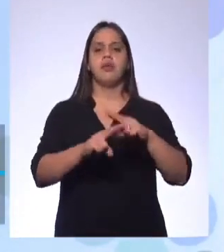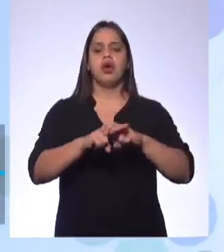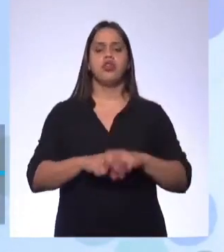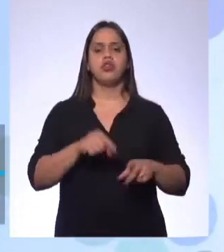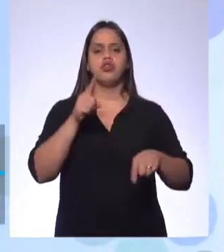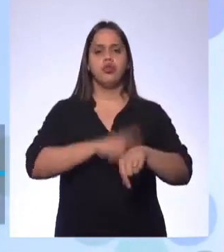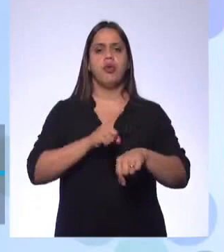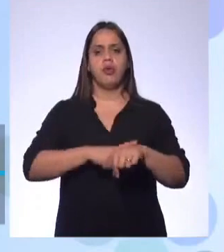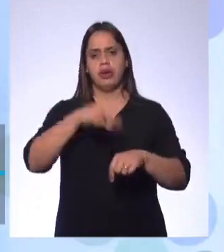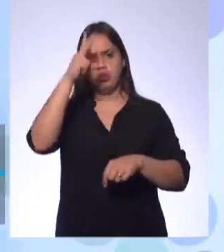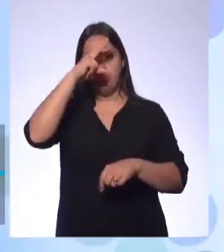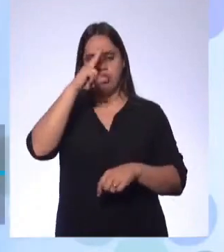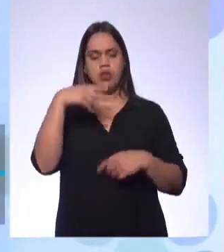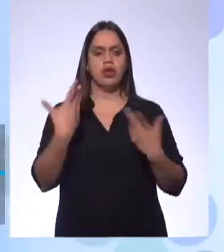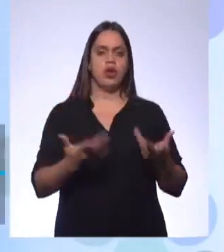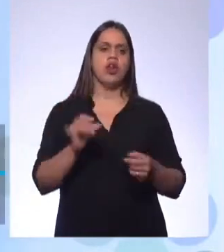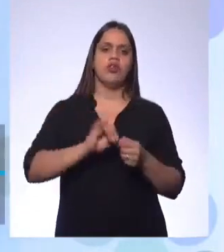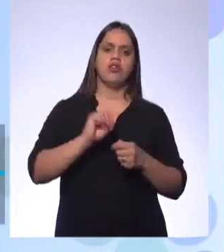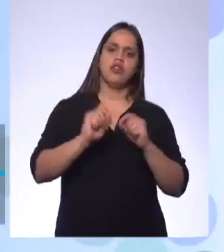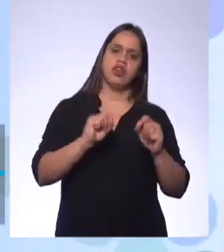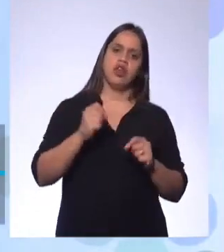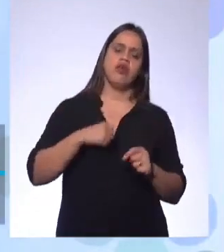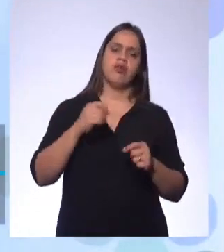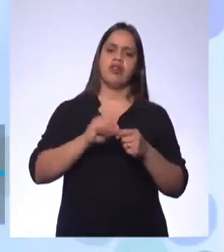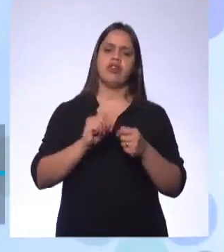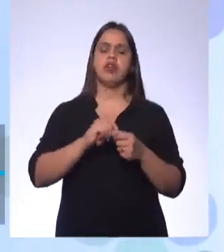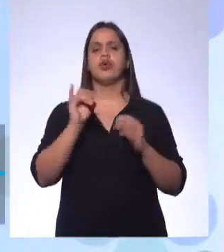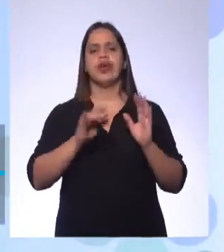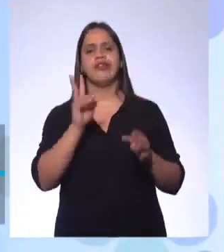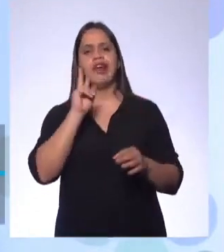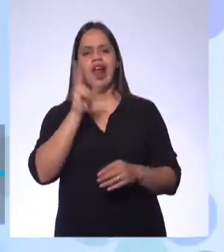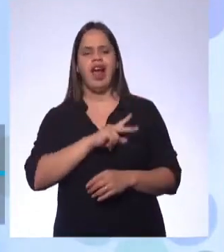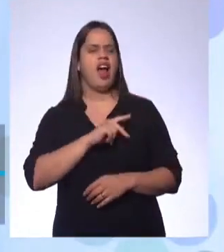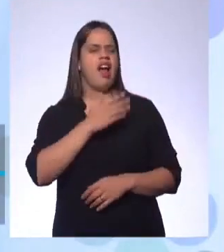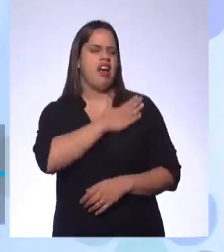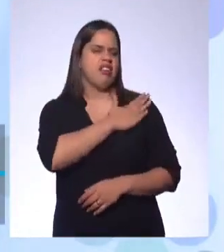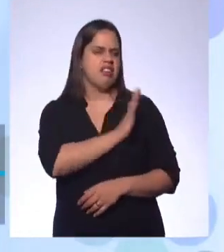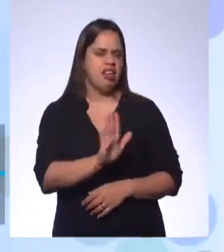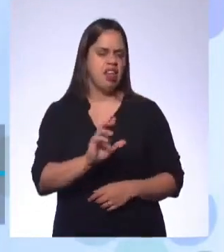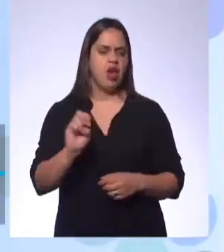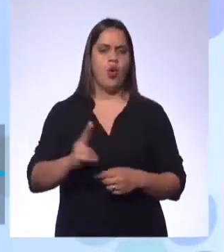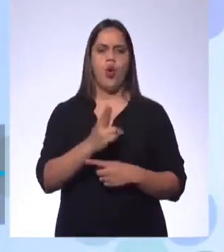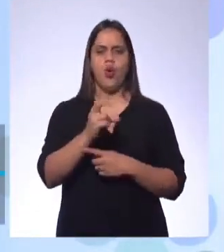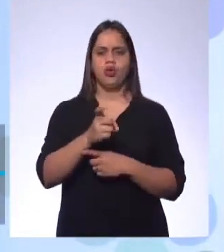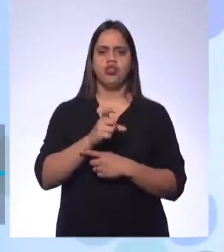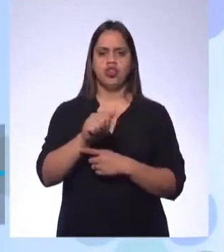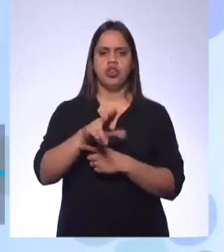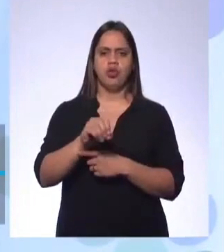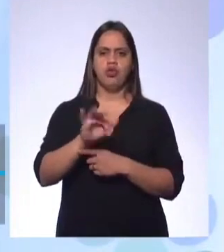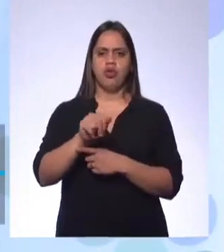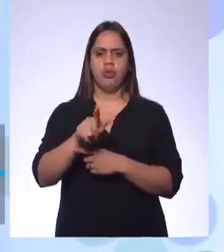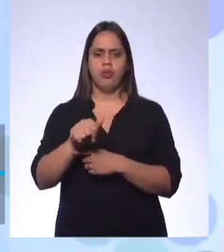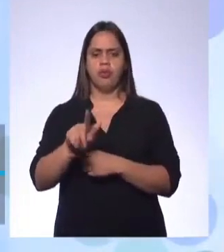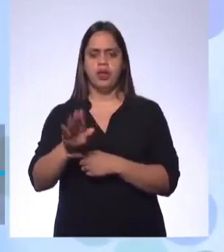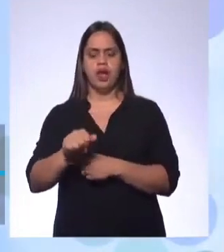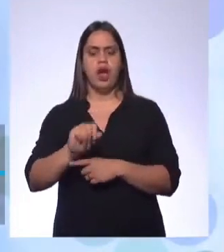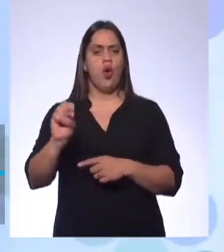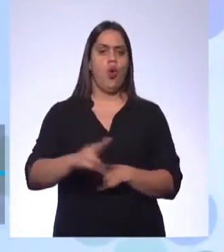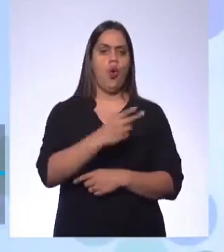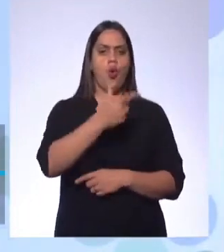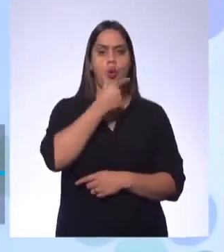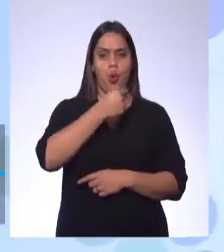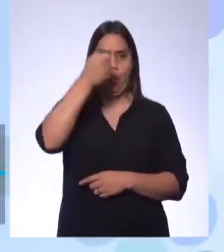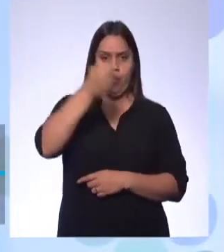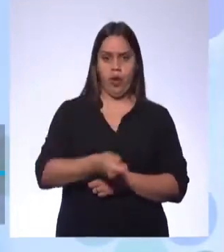vamos banalizar, como nós já discutimos aqui, o racismo, a xenofobia, o machismo e tantas